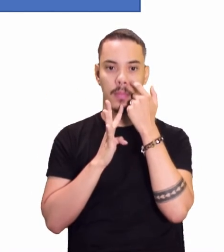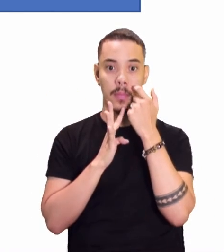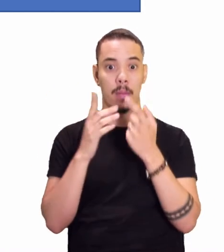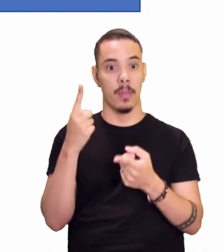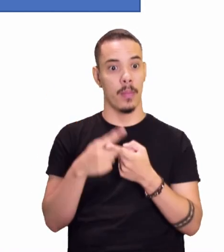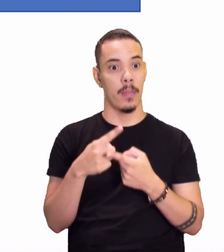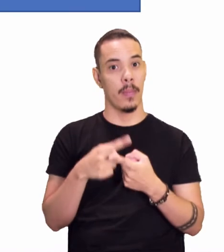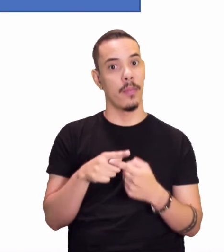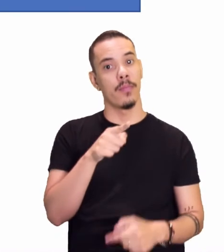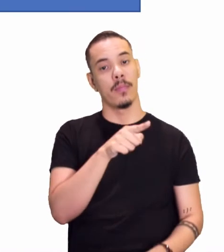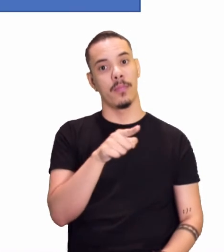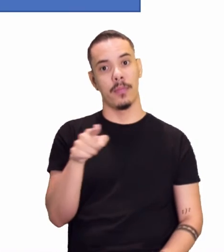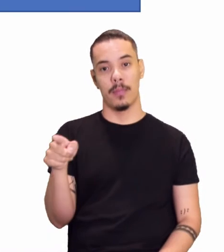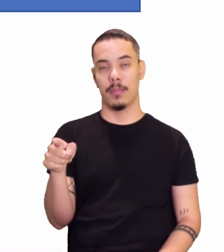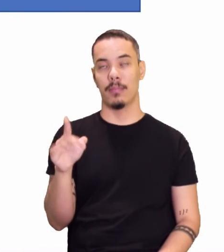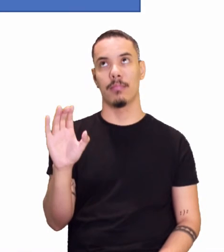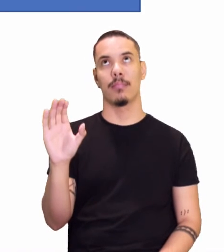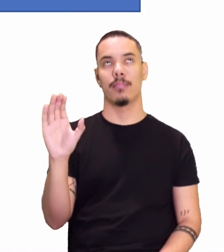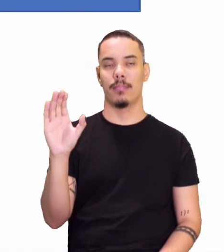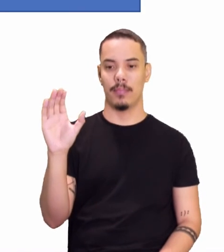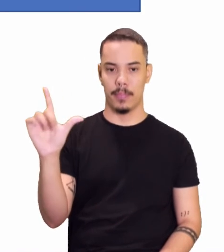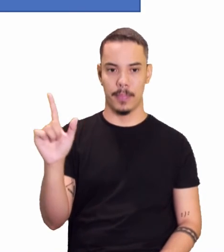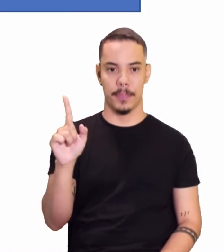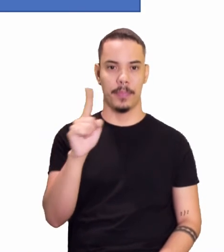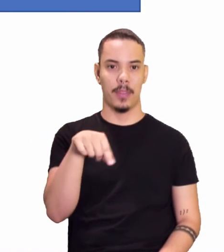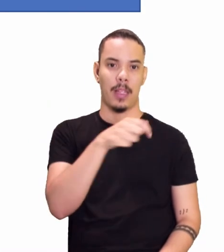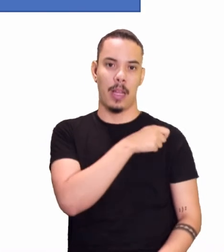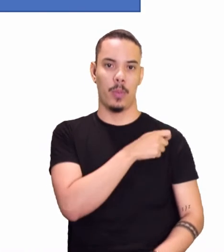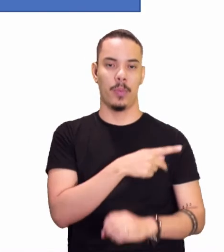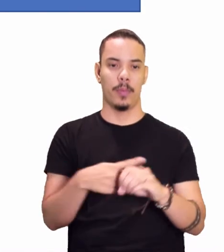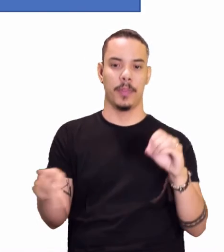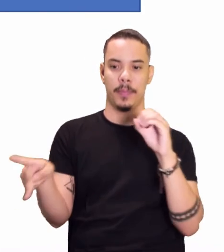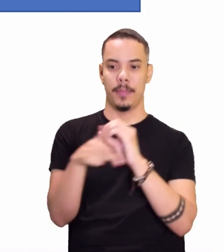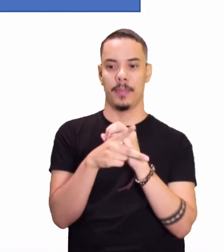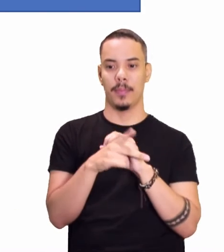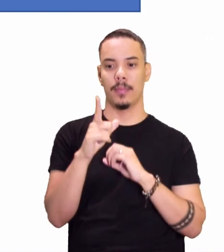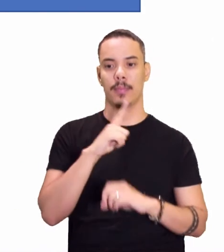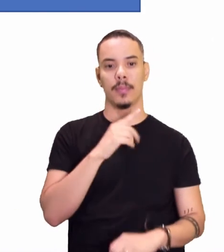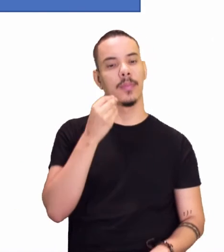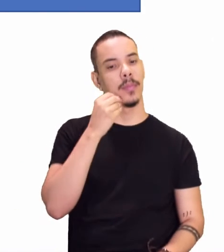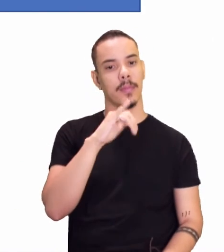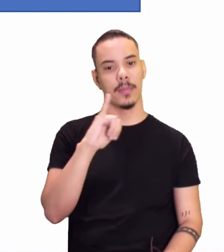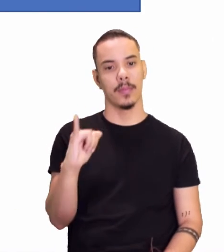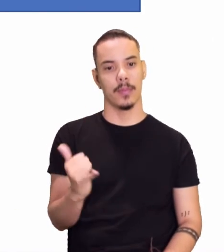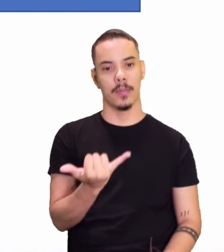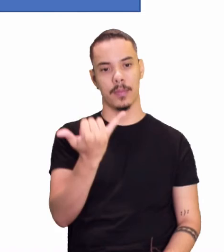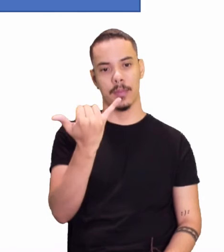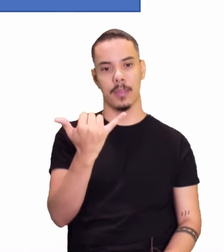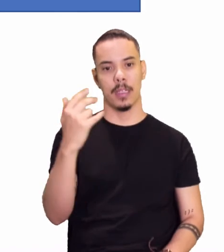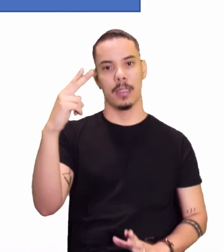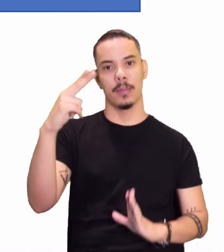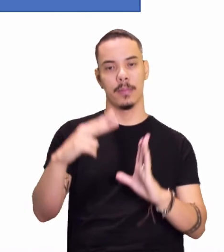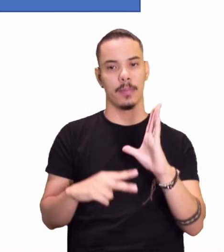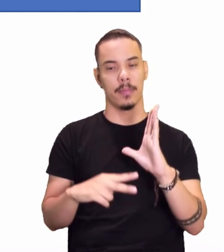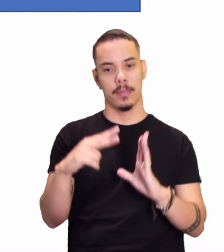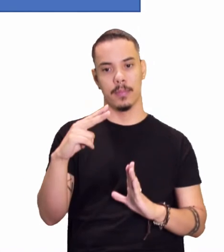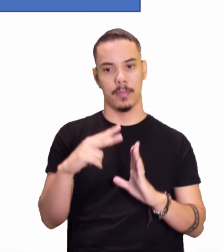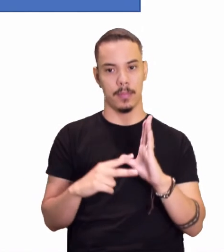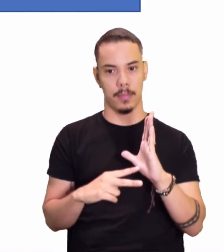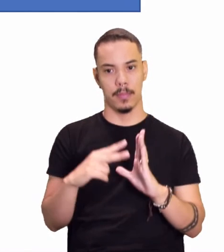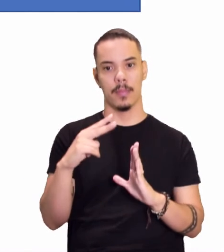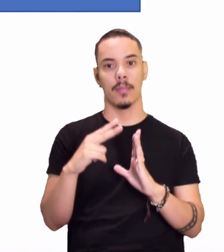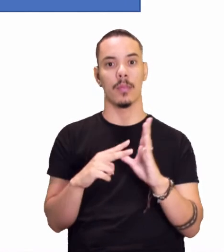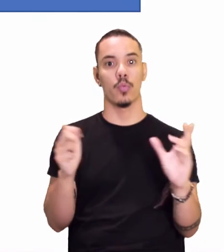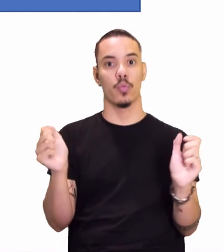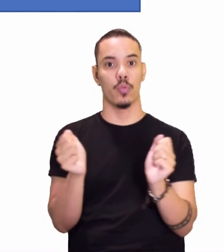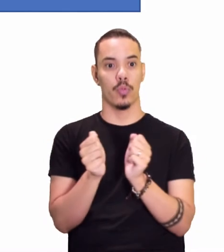porque você, claro, aluno da NASA, teve a oportunidade, né, de aí ter a leitura, deliciar-se